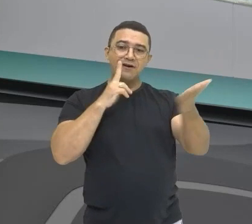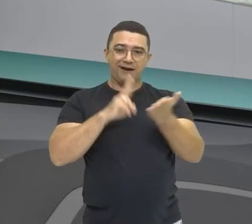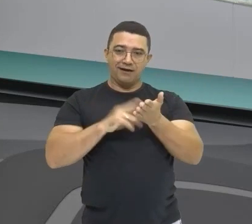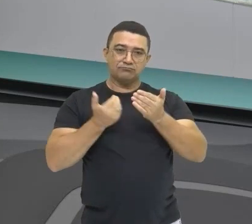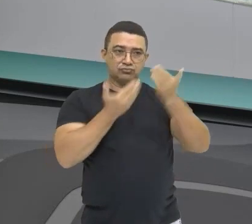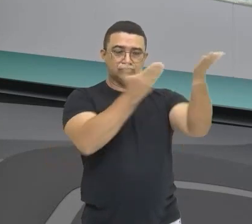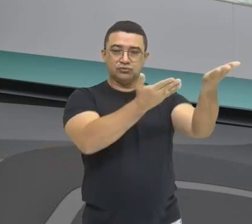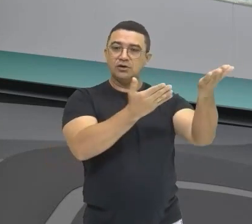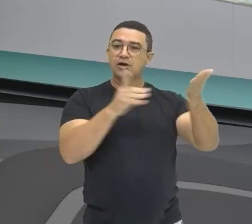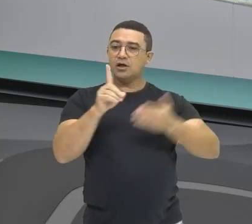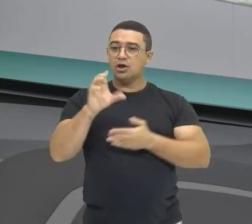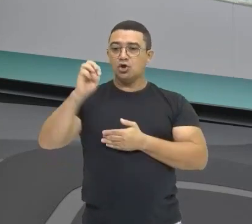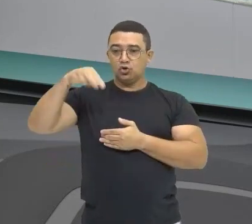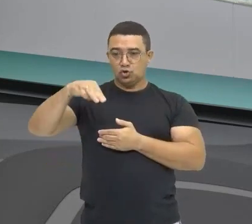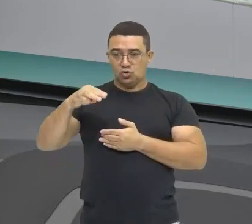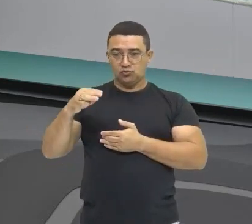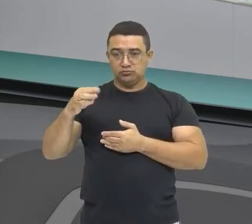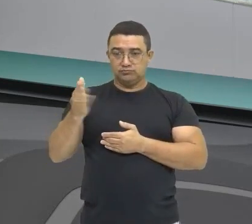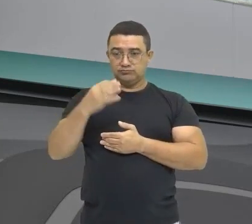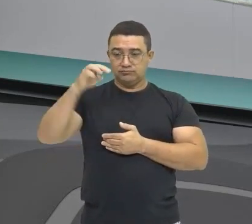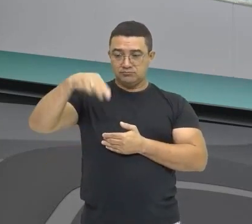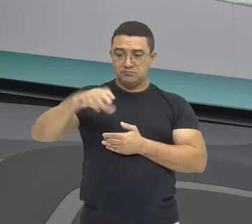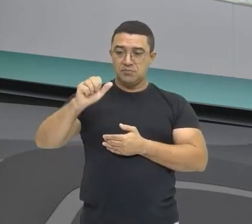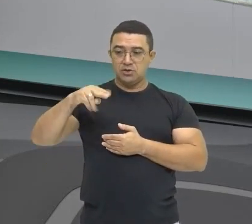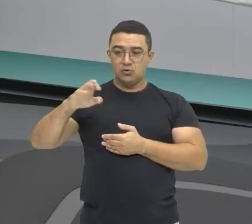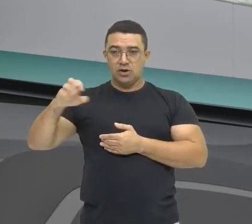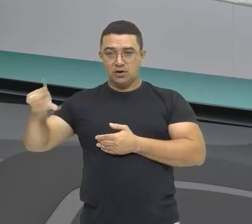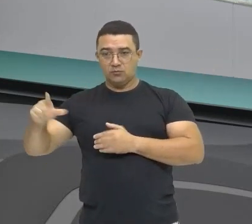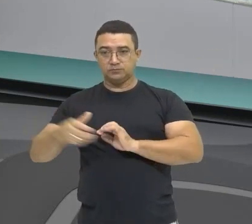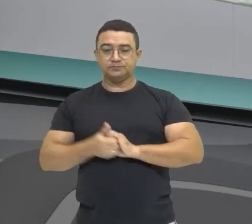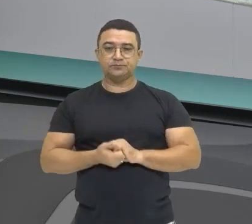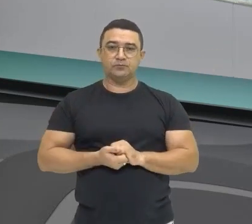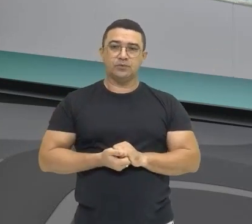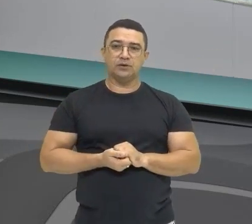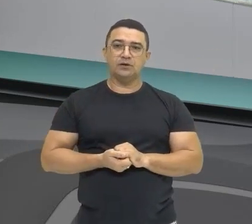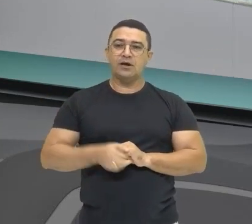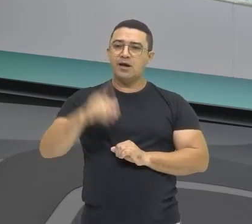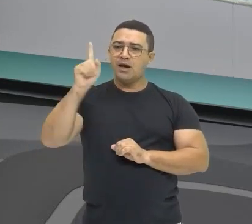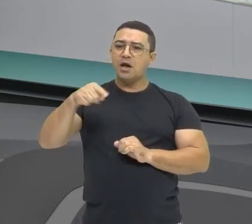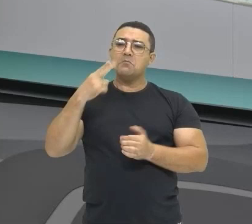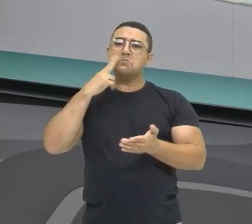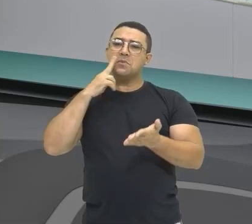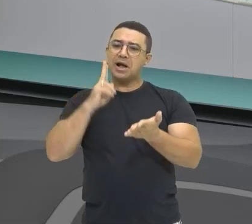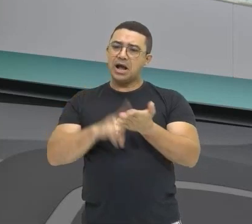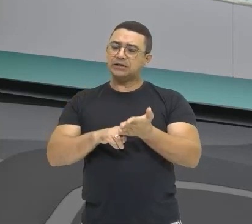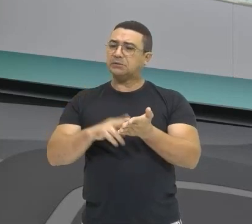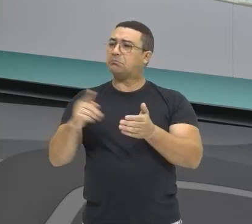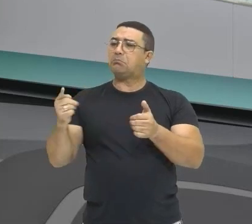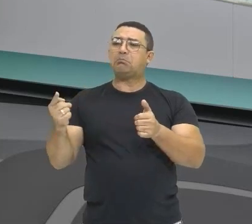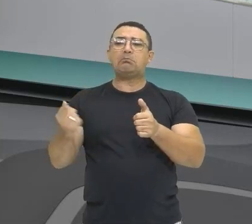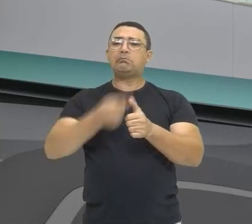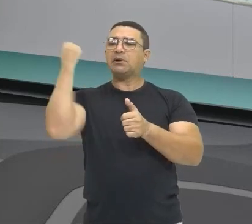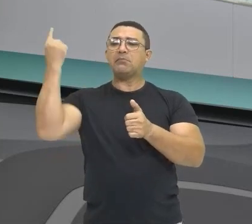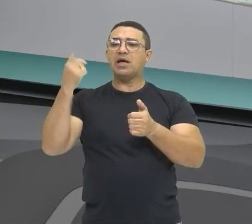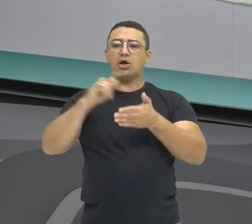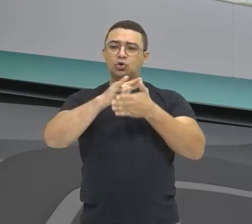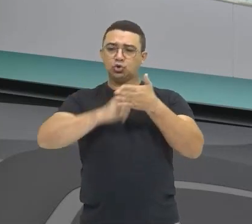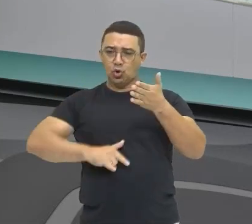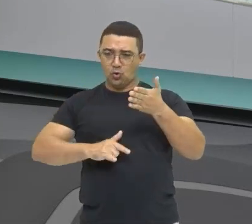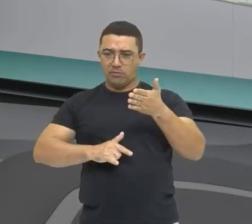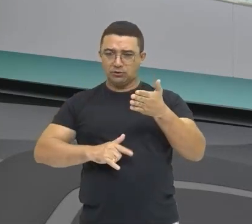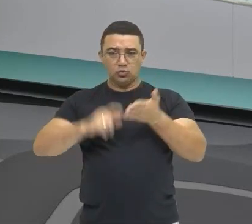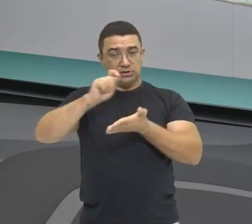rei chamado de O Venturoso, e é a carta o primeiro documento escrito